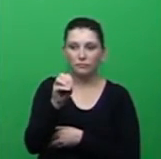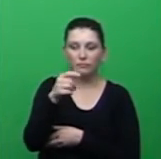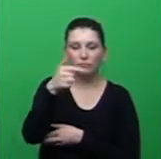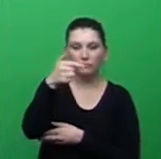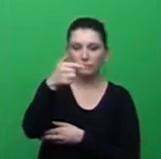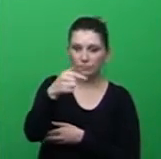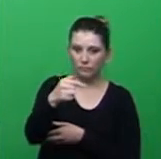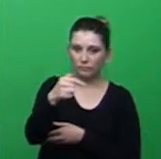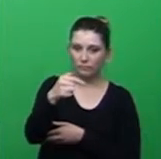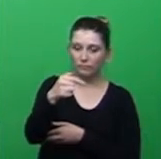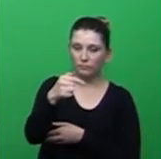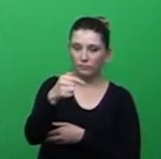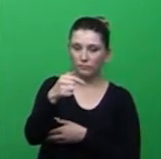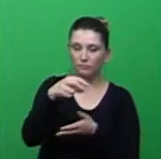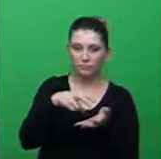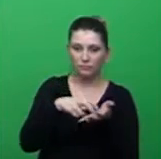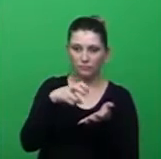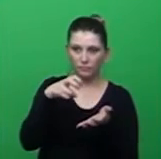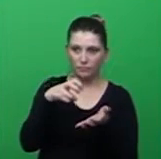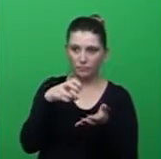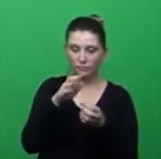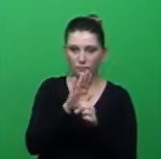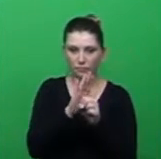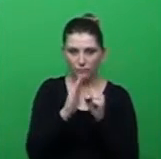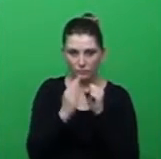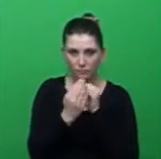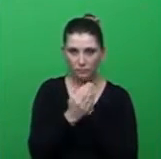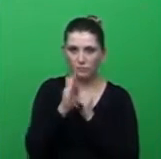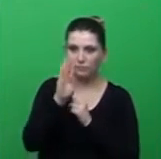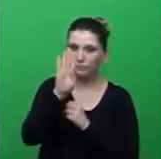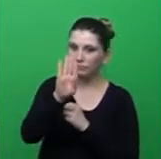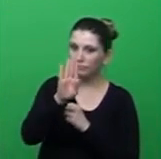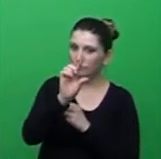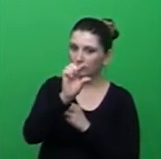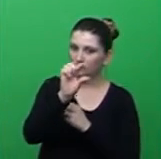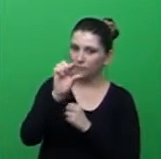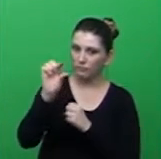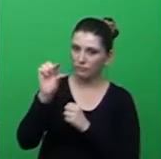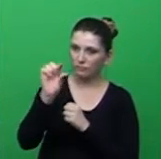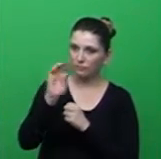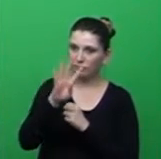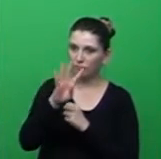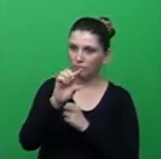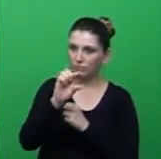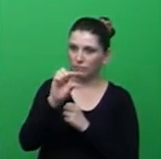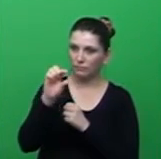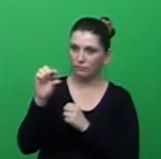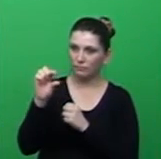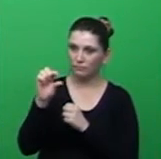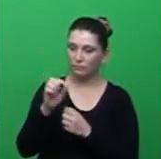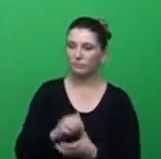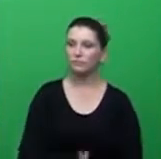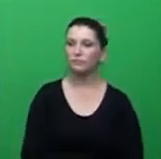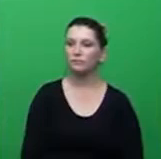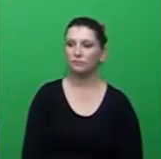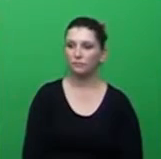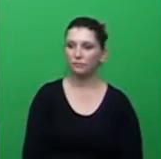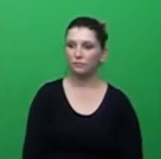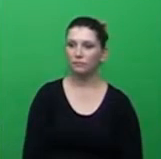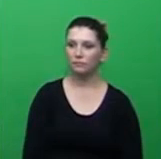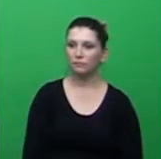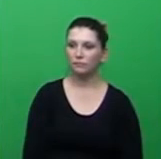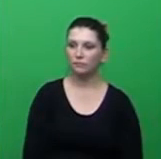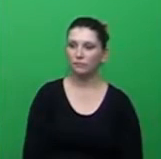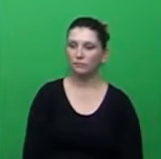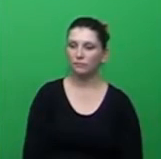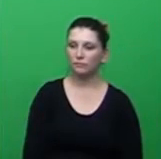da manhã, ali na quarta linha. Né, fica na quarta linha, depois eu mando no grupo da Câmara Municipal do WhatsApp todos os